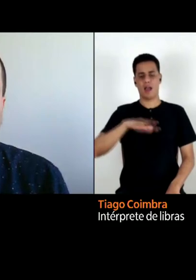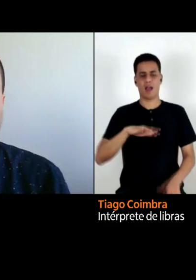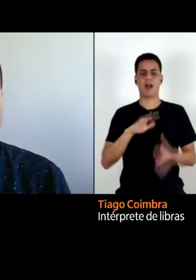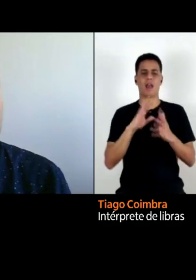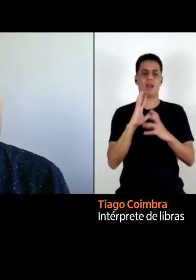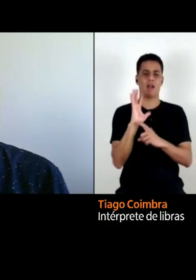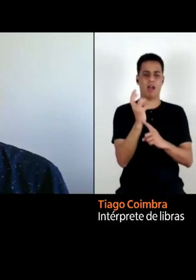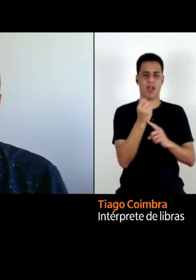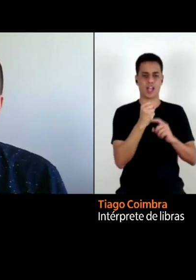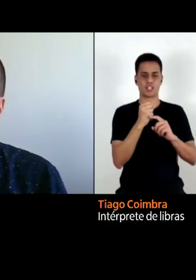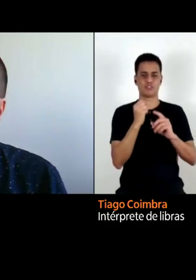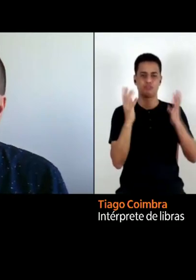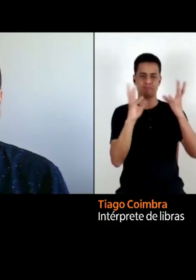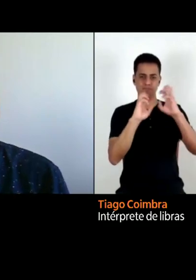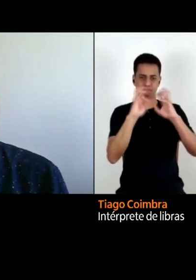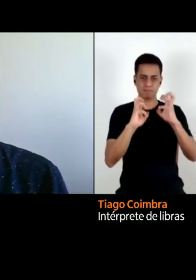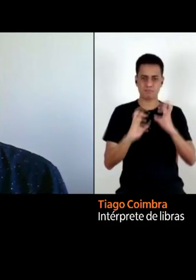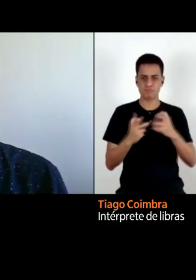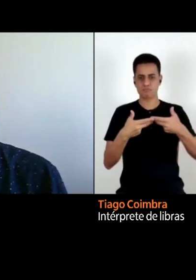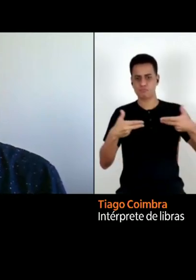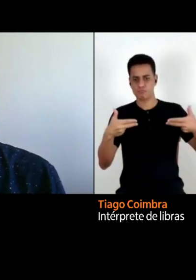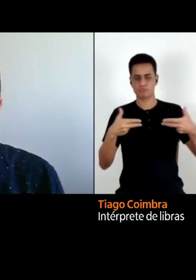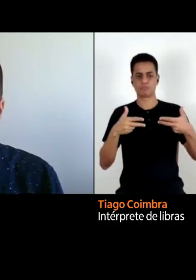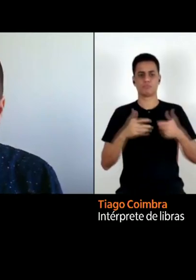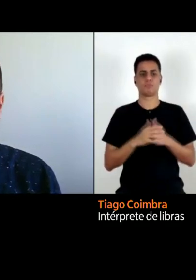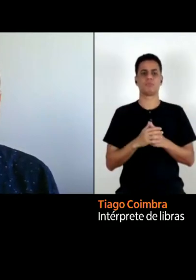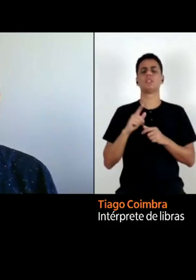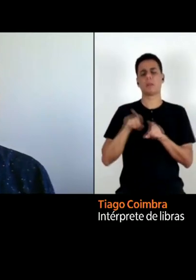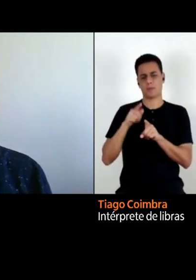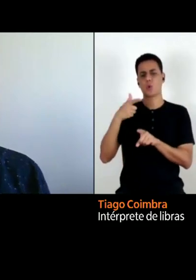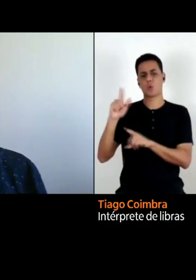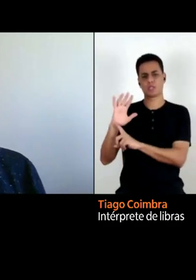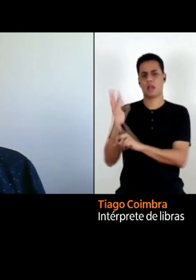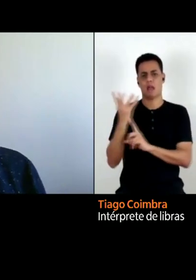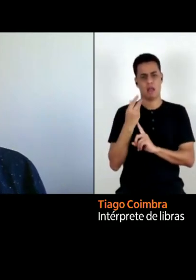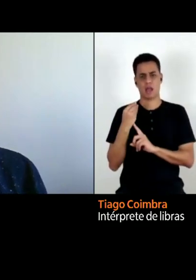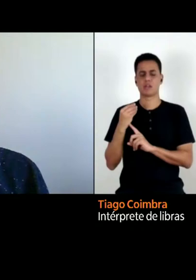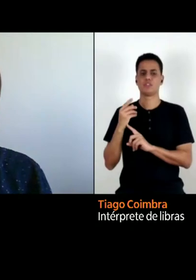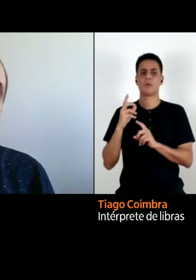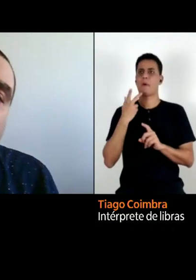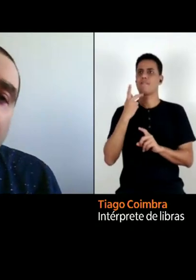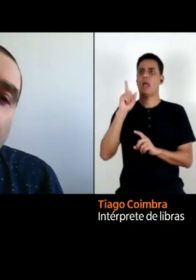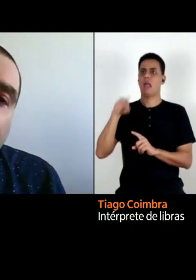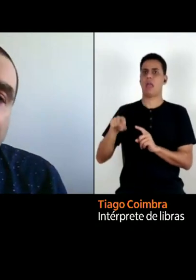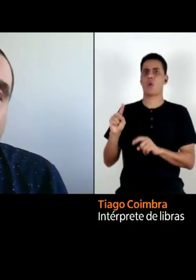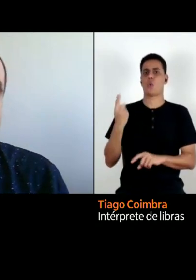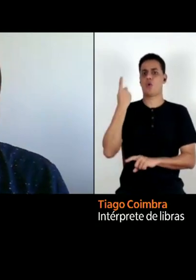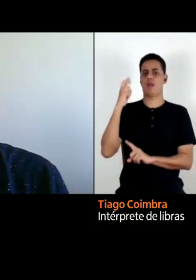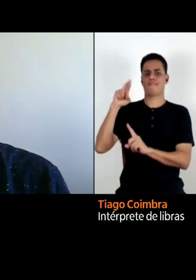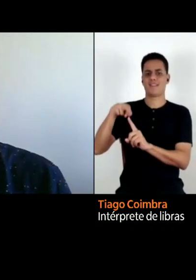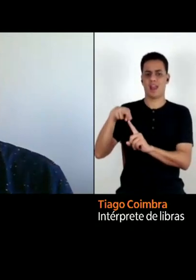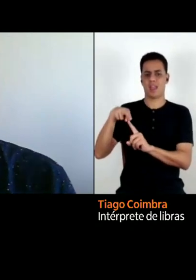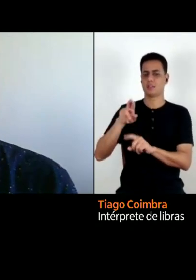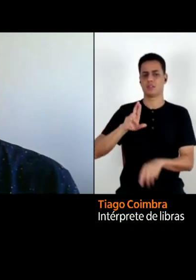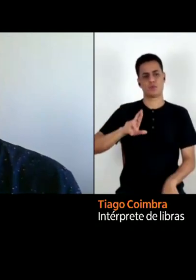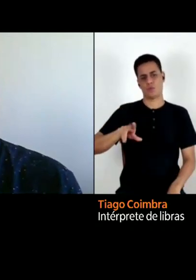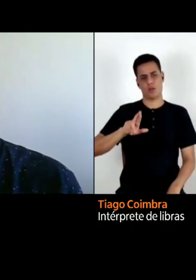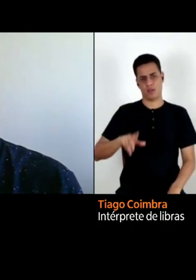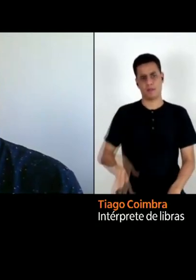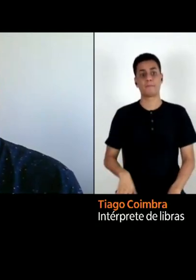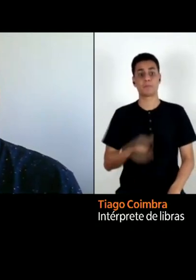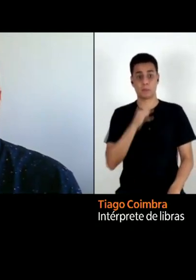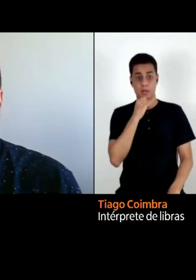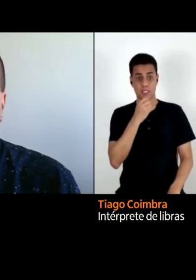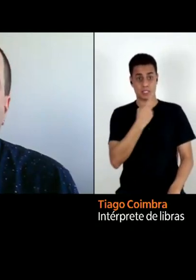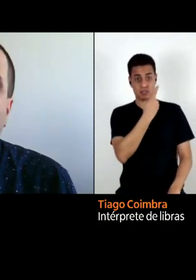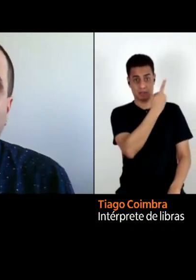pretensão de indicar referências emblemáticas absolutas. Aqui temos uma obra de Braque, O